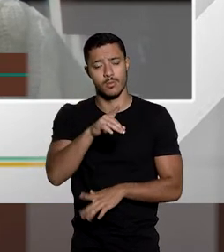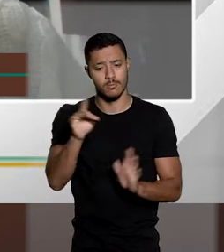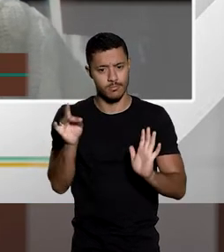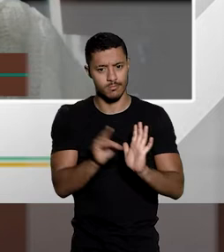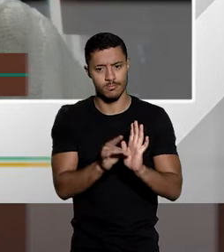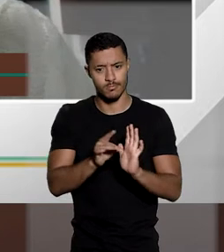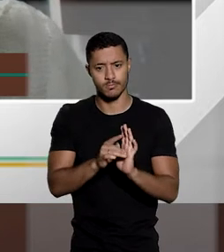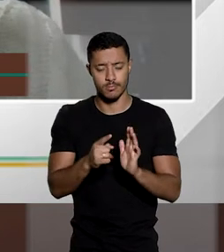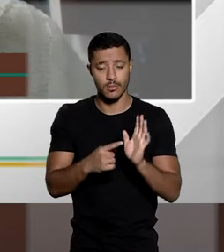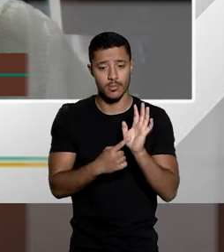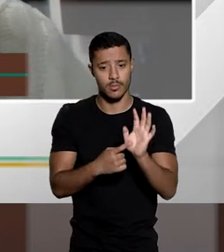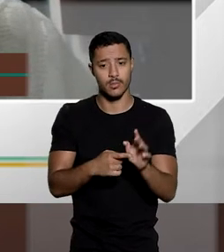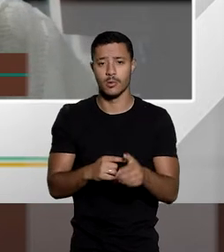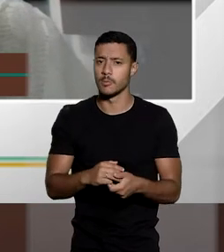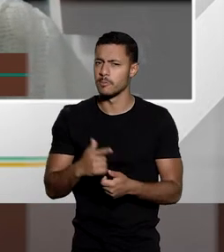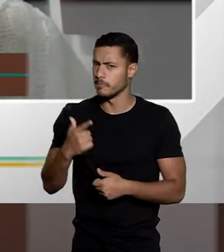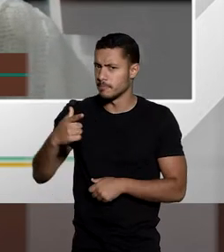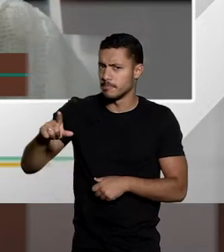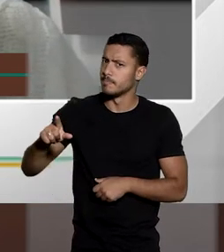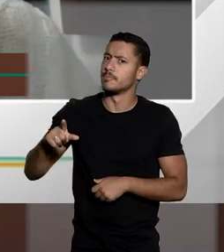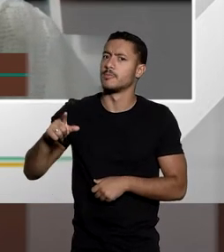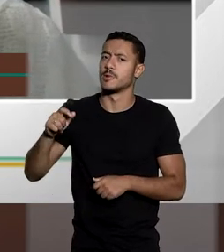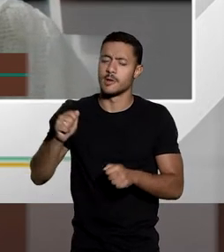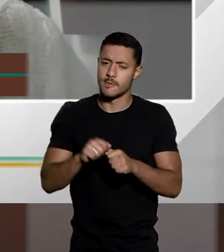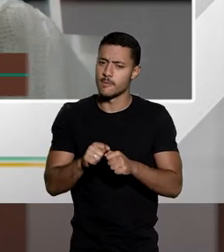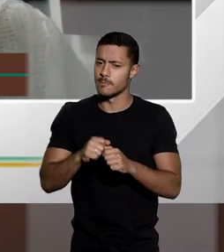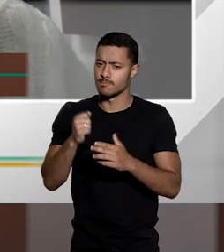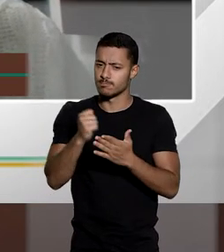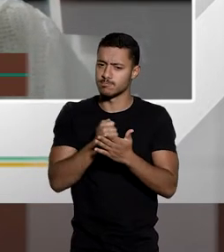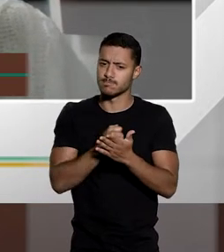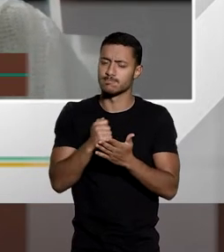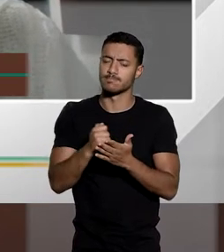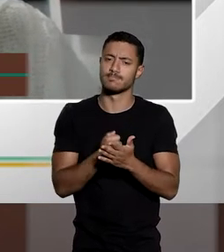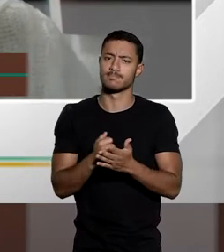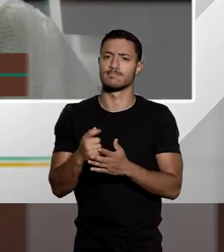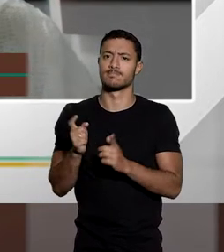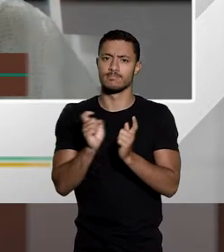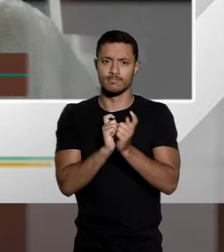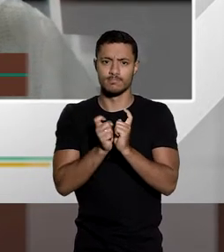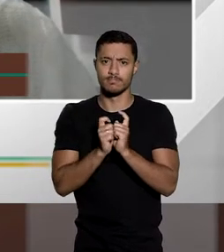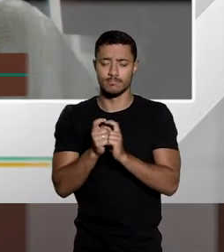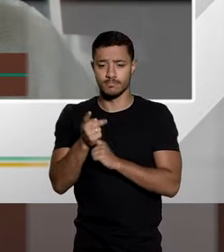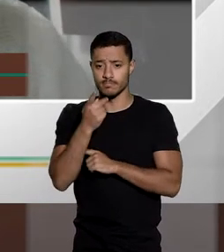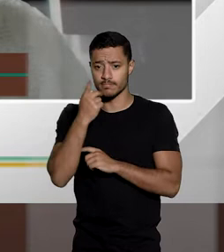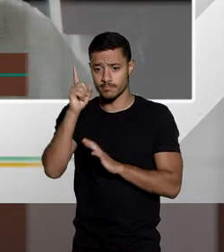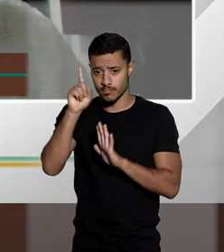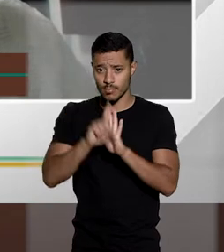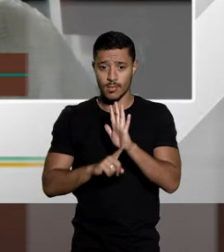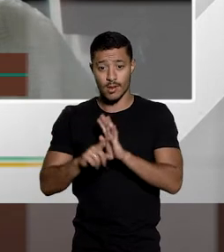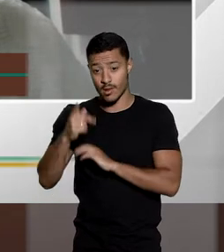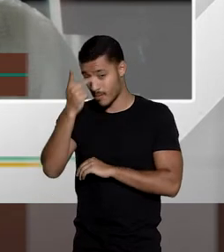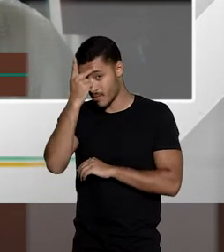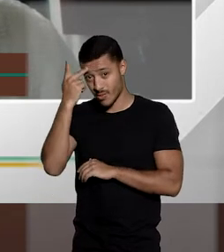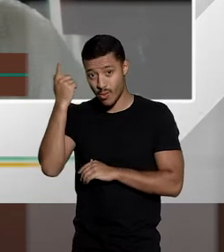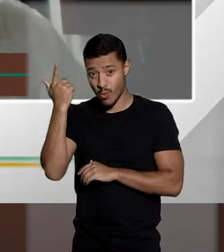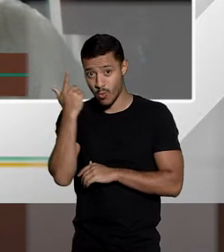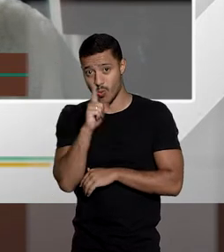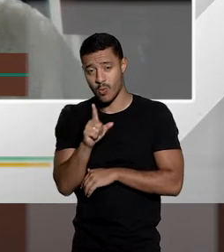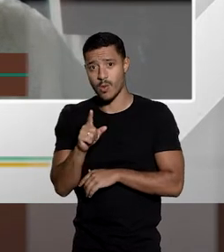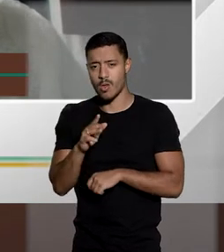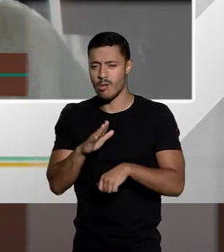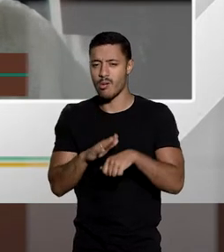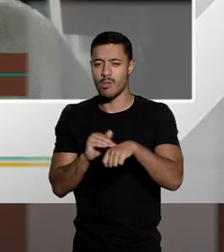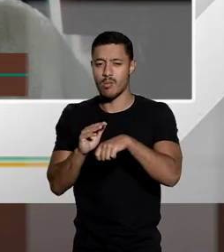e a adjudicação. Depois que é feita a adjudicação, quer dizer, um ato em que a administração declara quem é o vencedor, é que